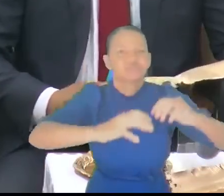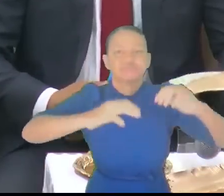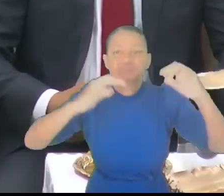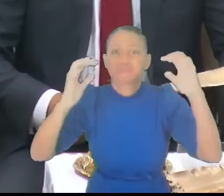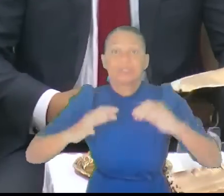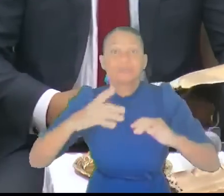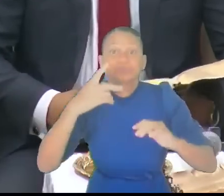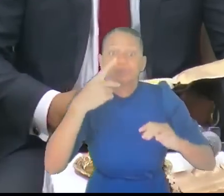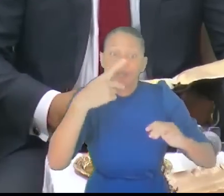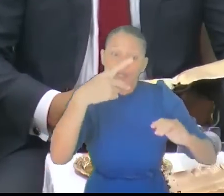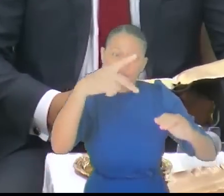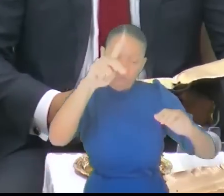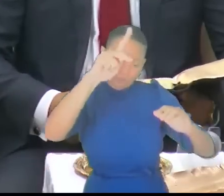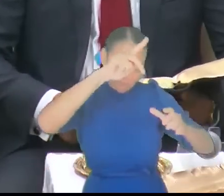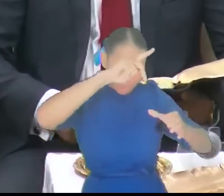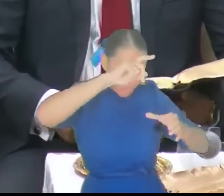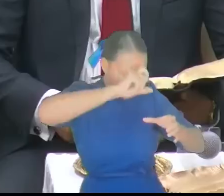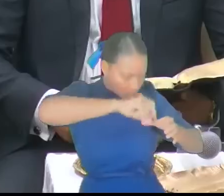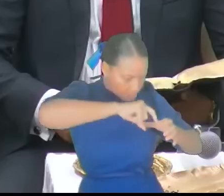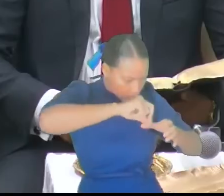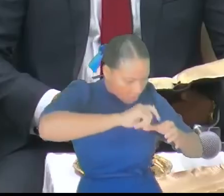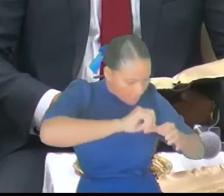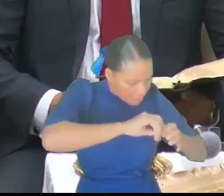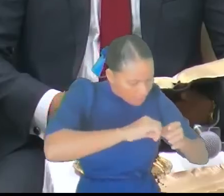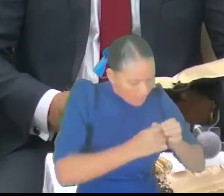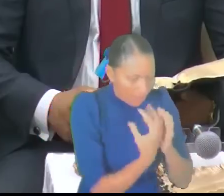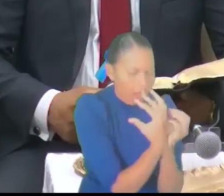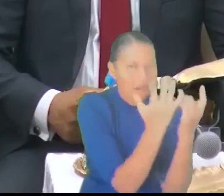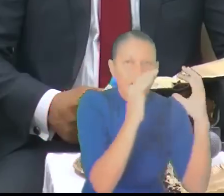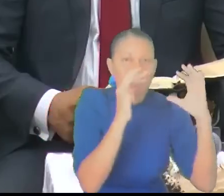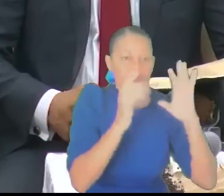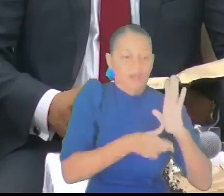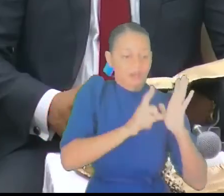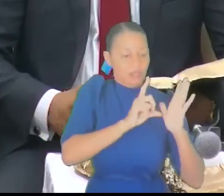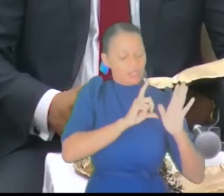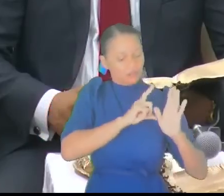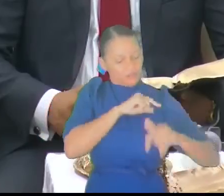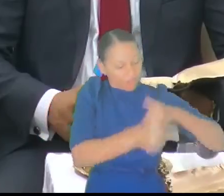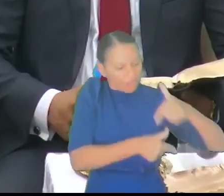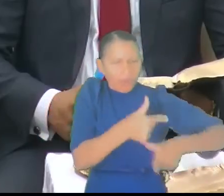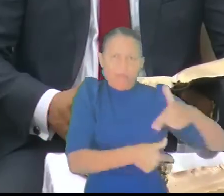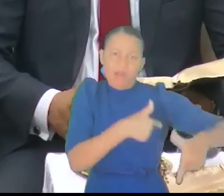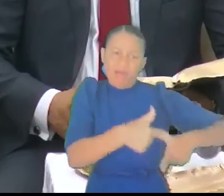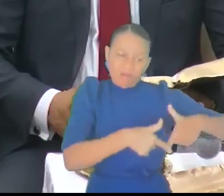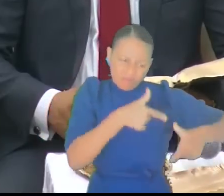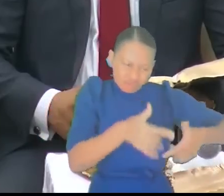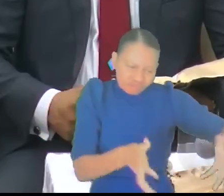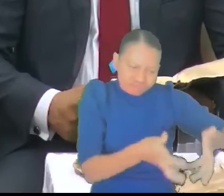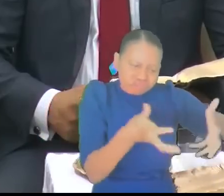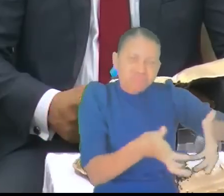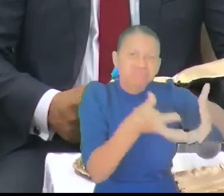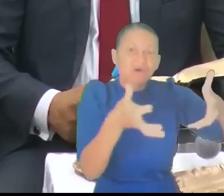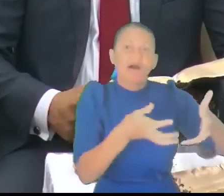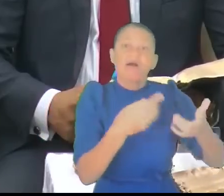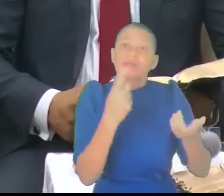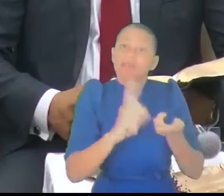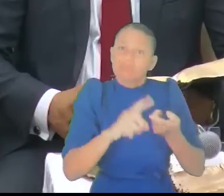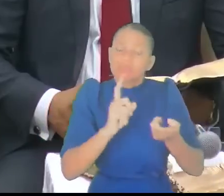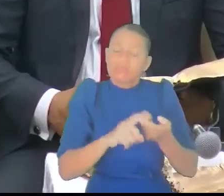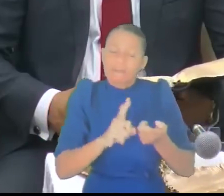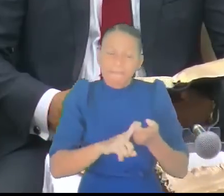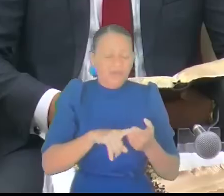tua semente com que semeares a terra, como também o pão da novidade da